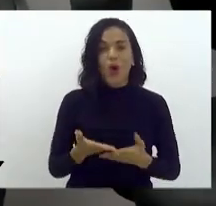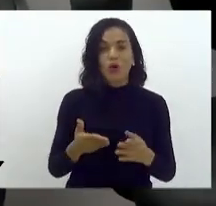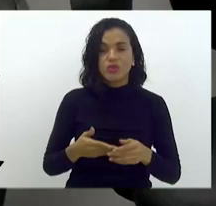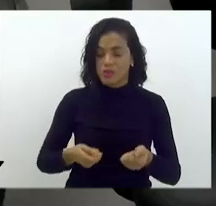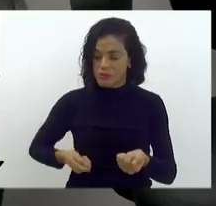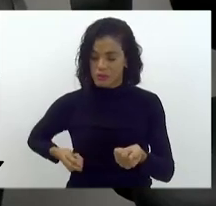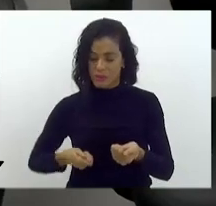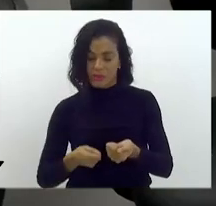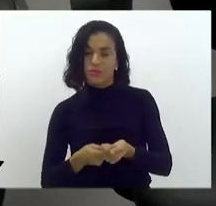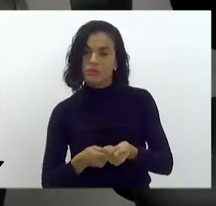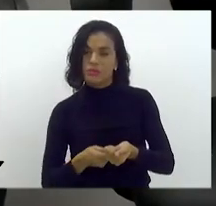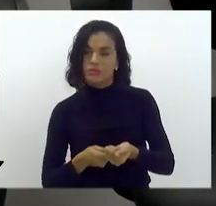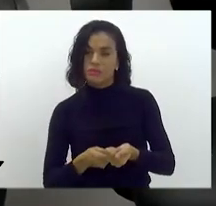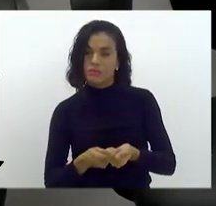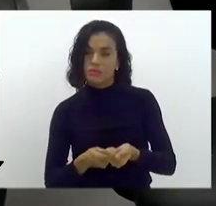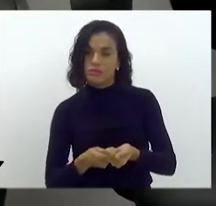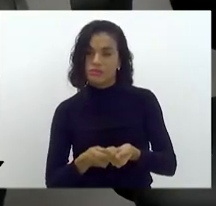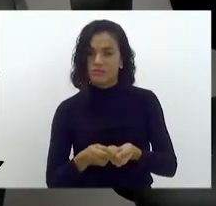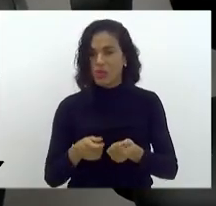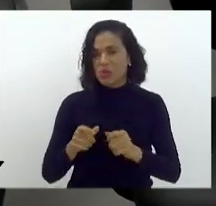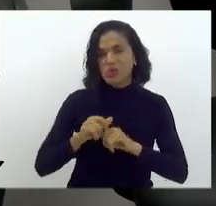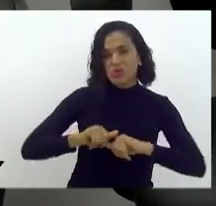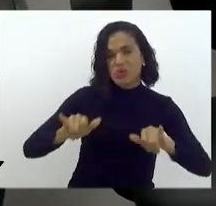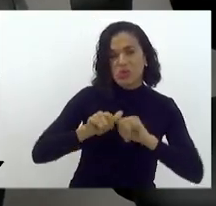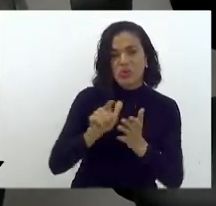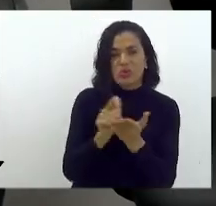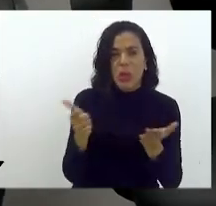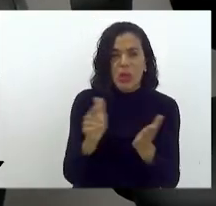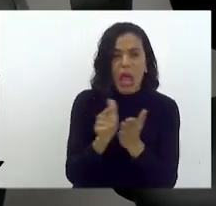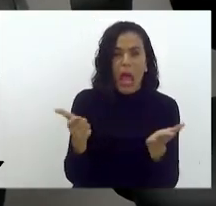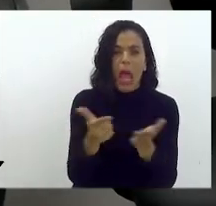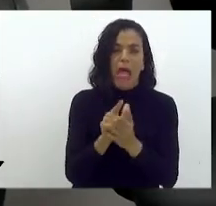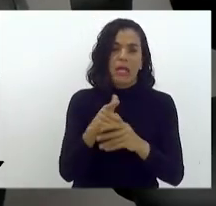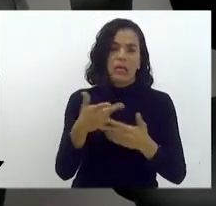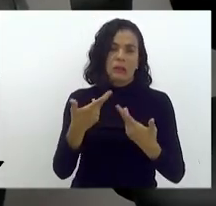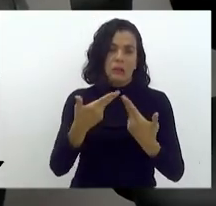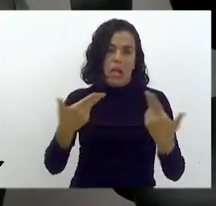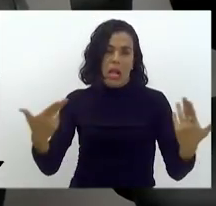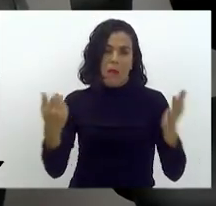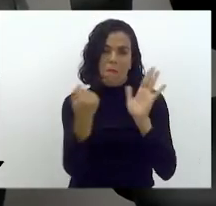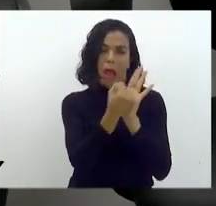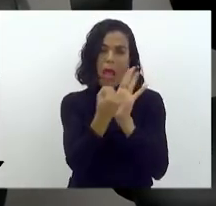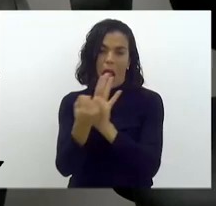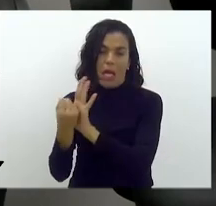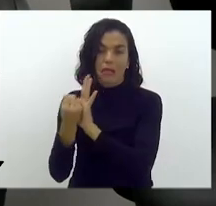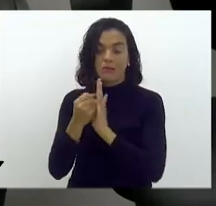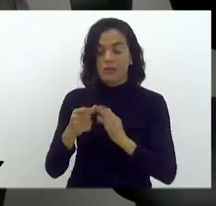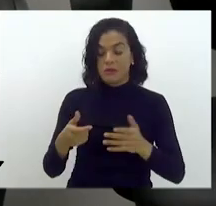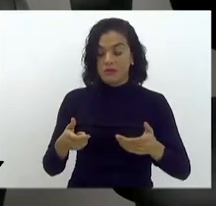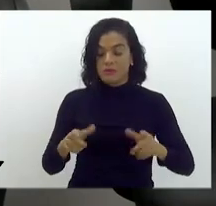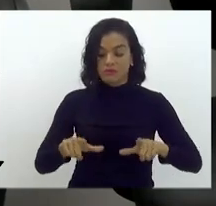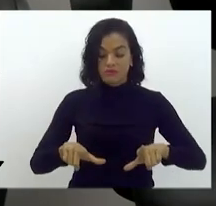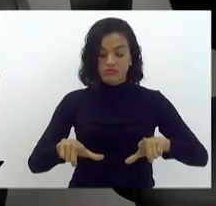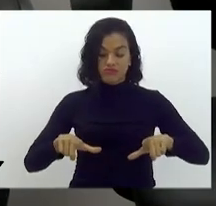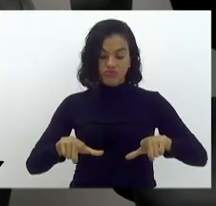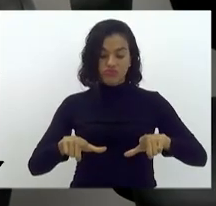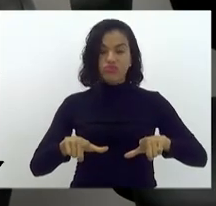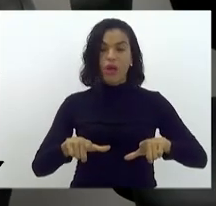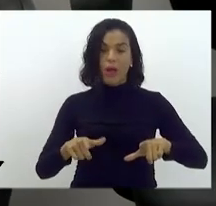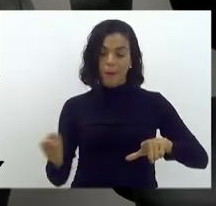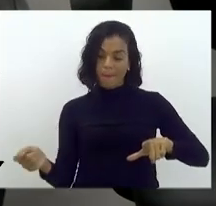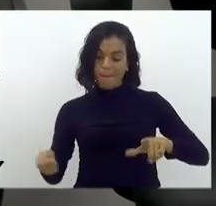que todos estavam no jornal Celebrar de prêmio essas outras marcas aí que facilitam muito nosso trabalho